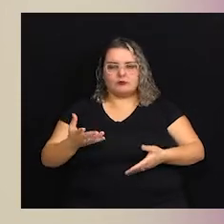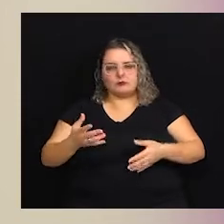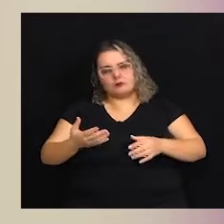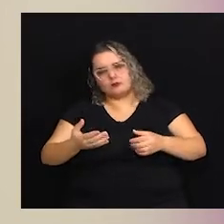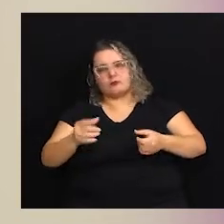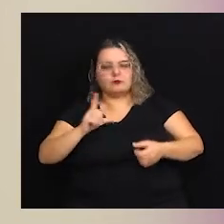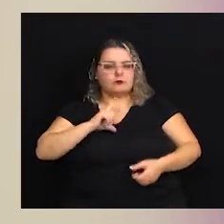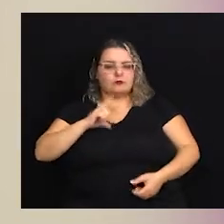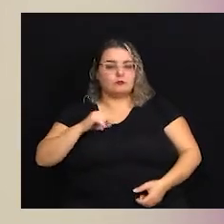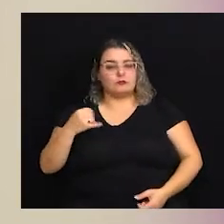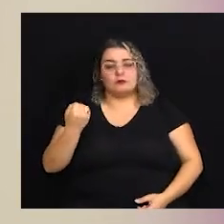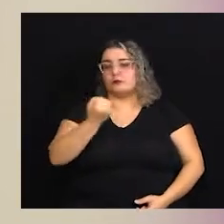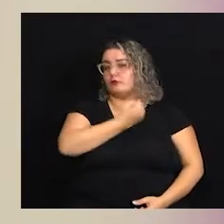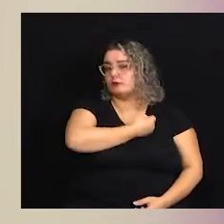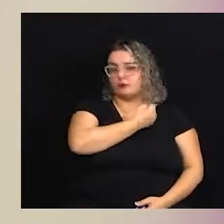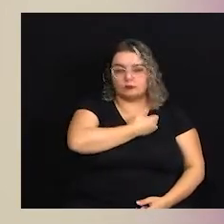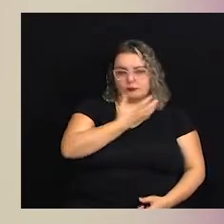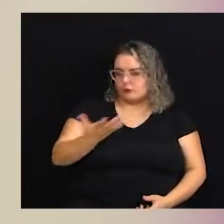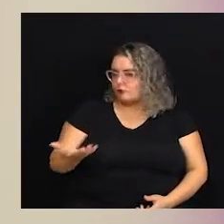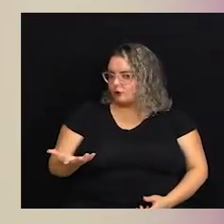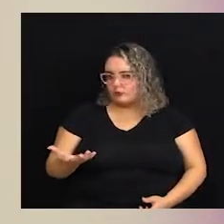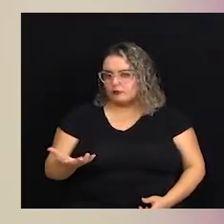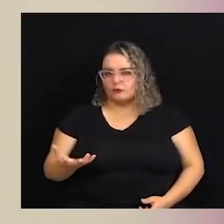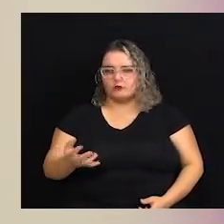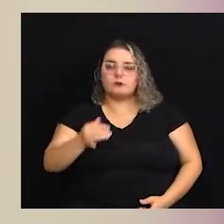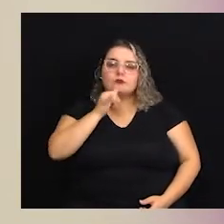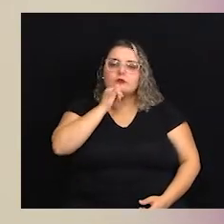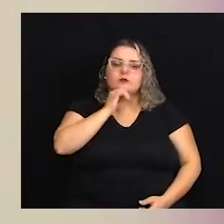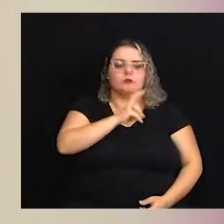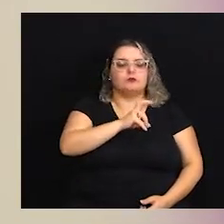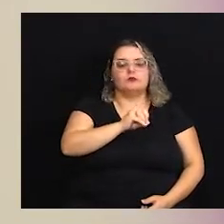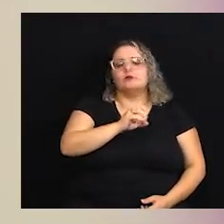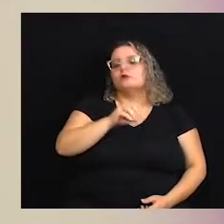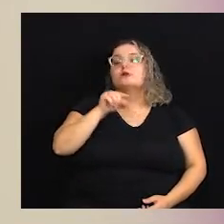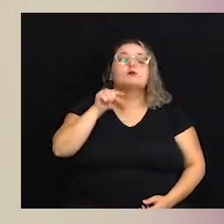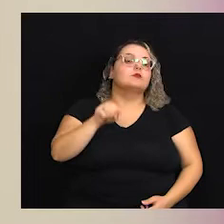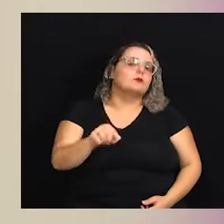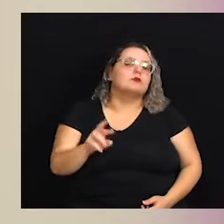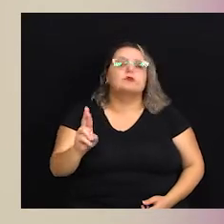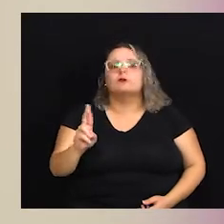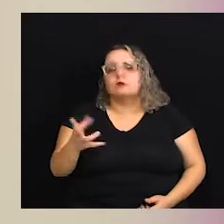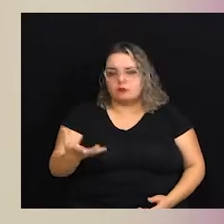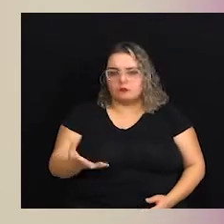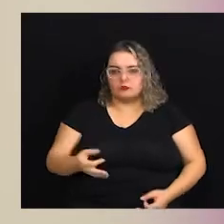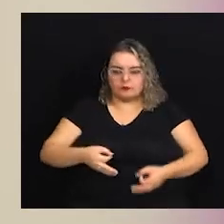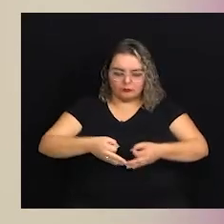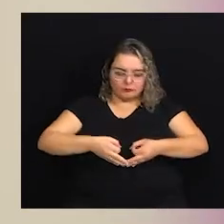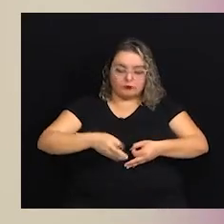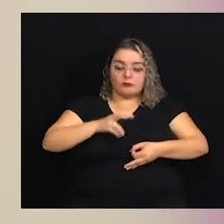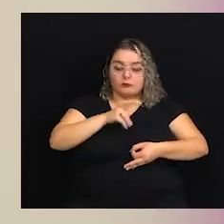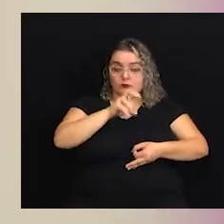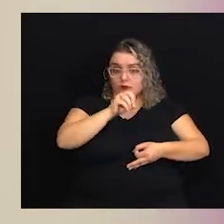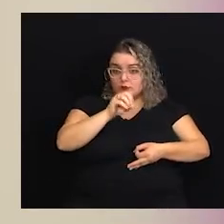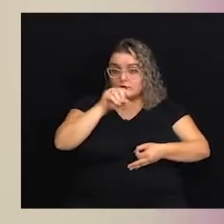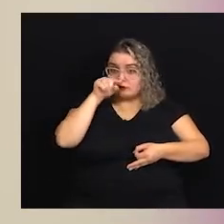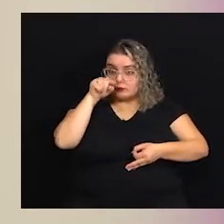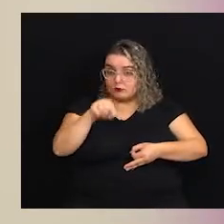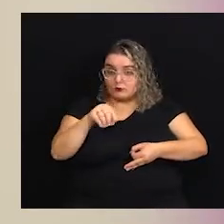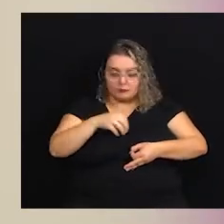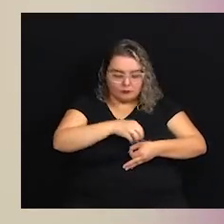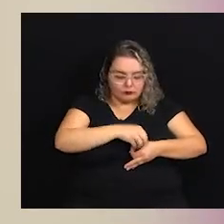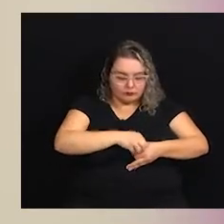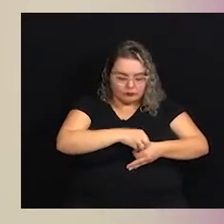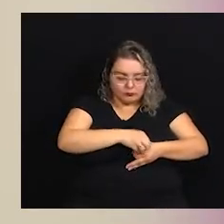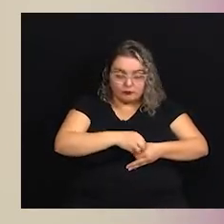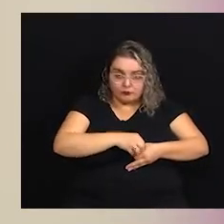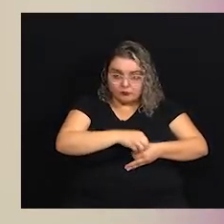hormonal X na nossa conta corrente, sei lá, 500 mil reais, eu digo, são 500 mil óvulos. E a partir do momento que nós menstruamos,